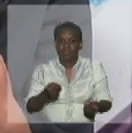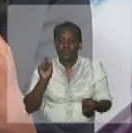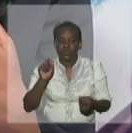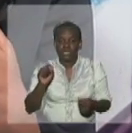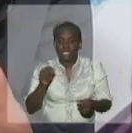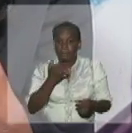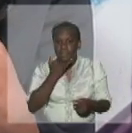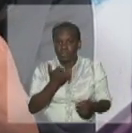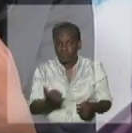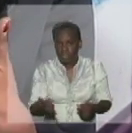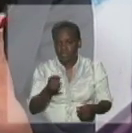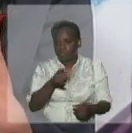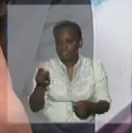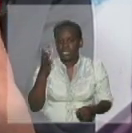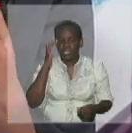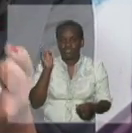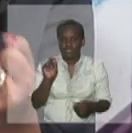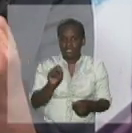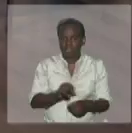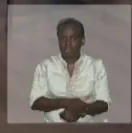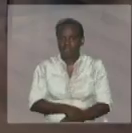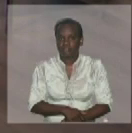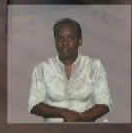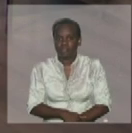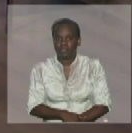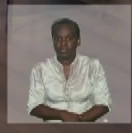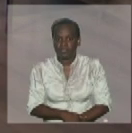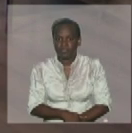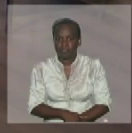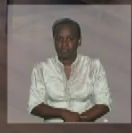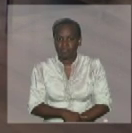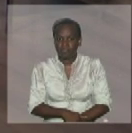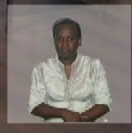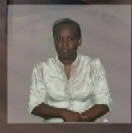né? O que é perdoar para vocês?